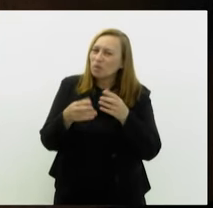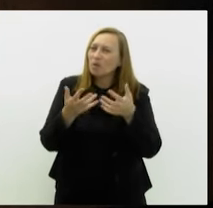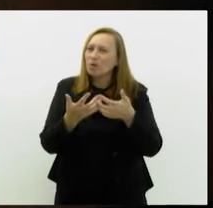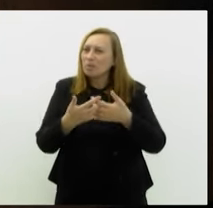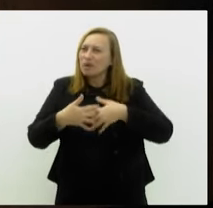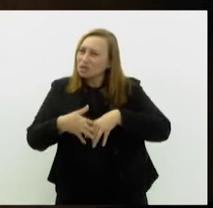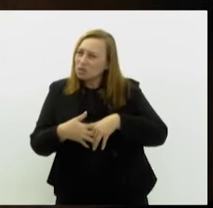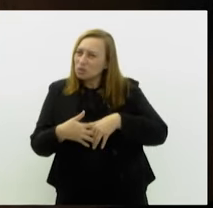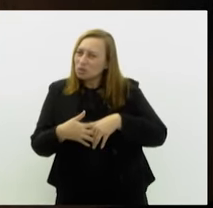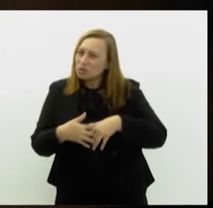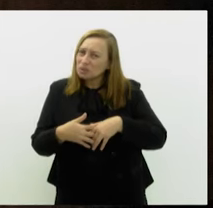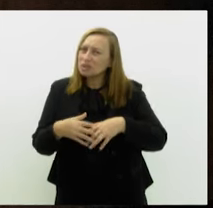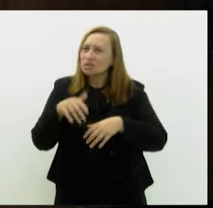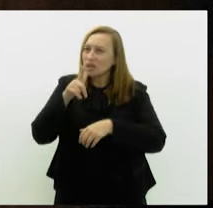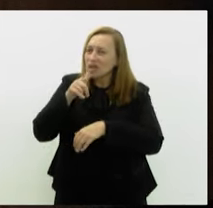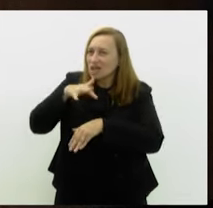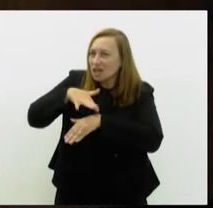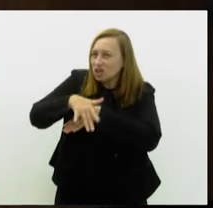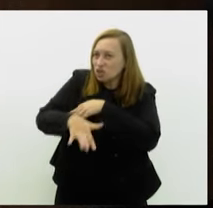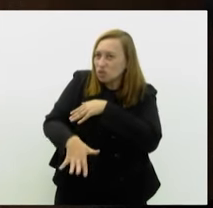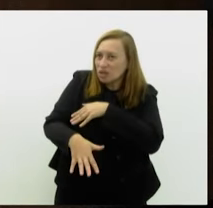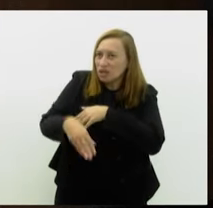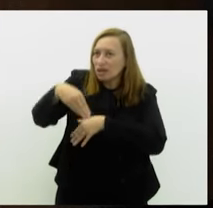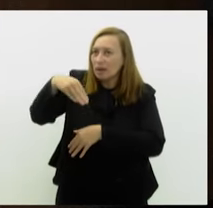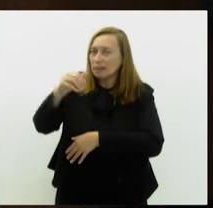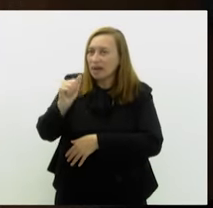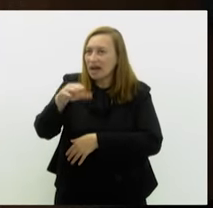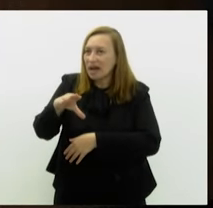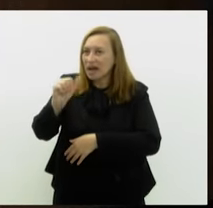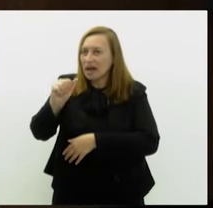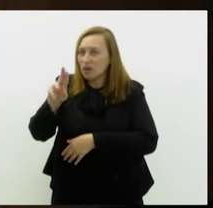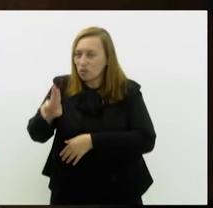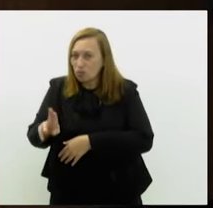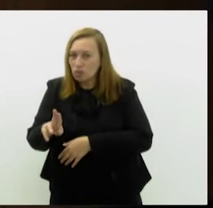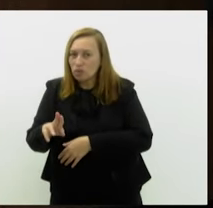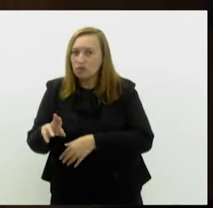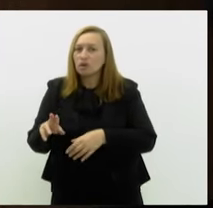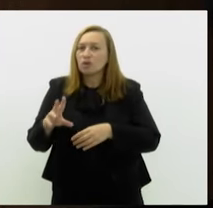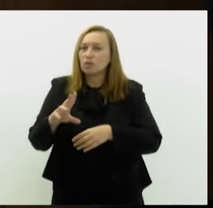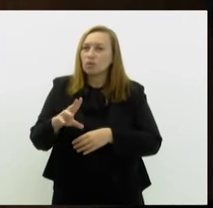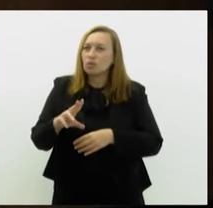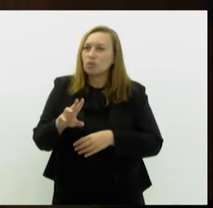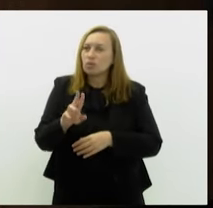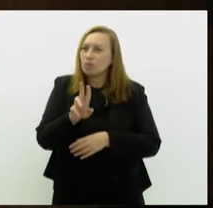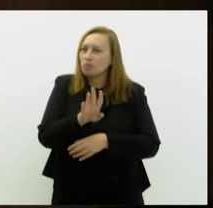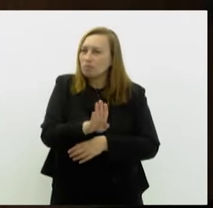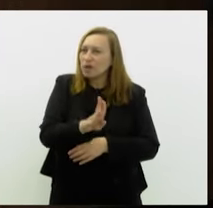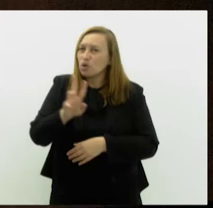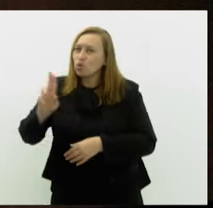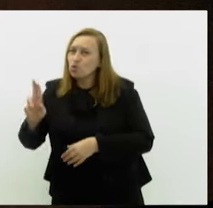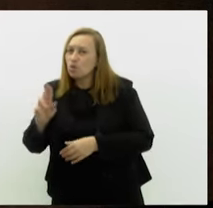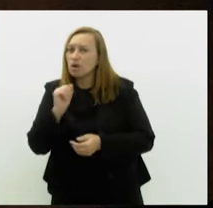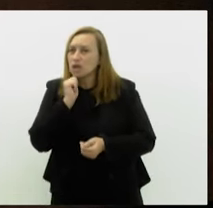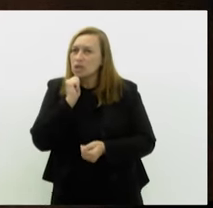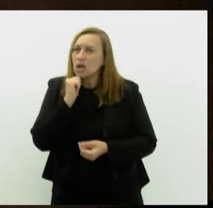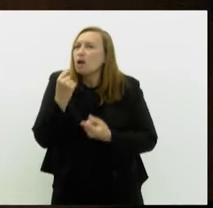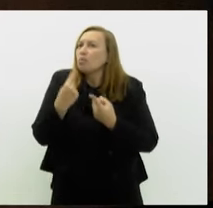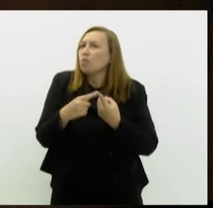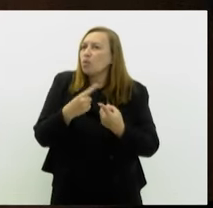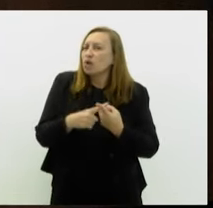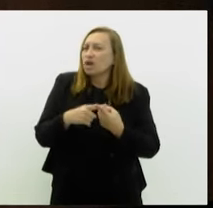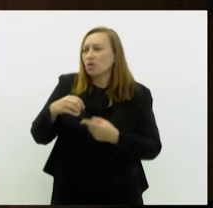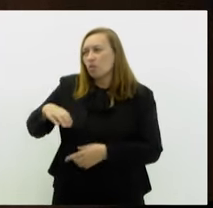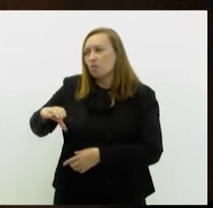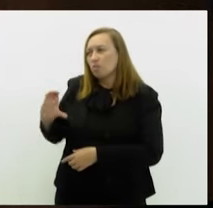e Cachoeira de Macacu no bilhete único, no BU. Por quê? O Mumim, que